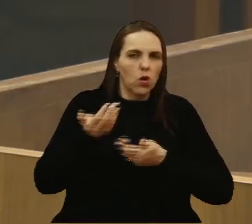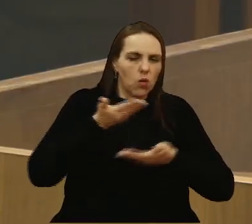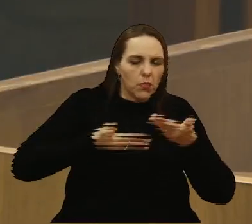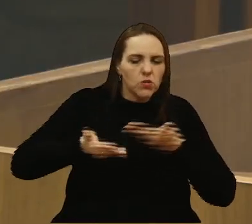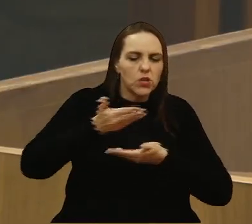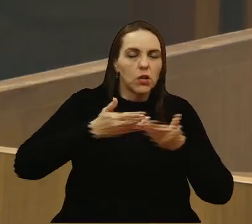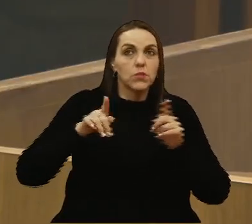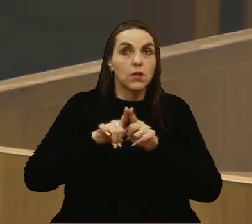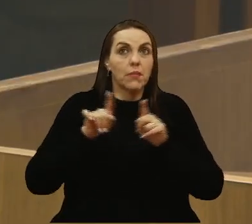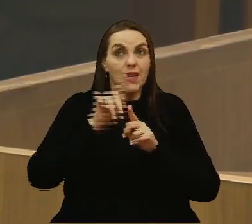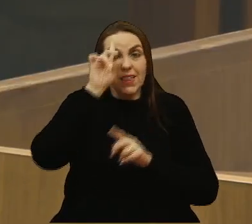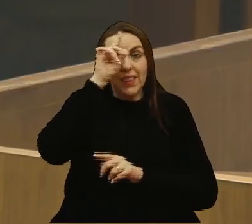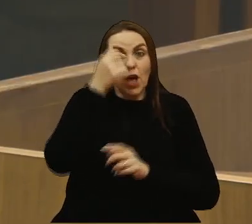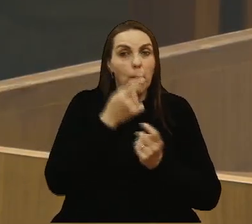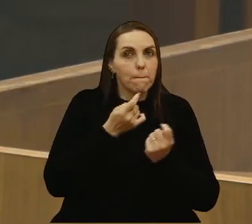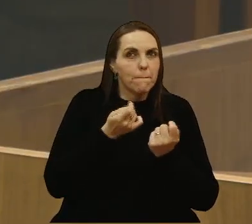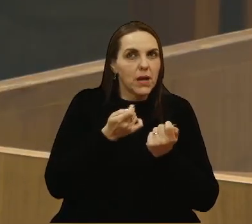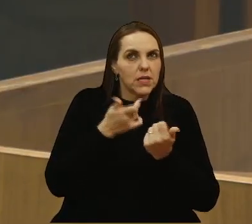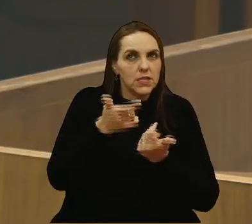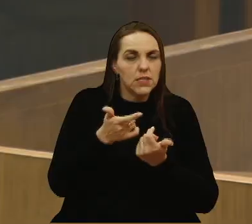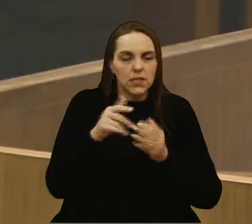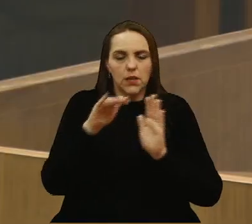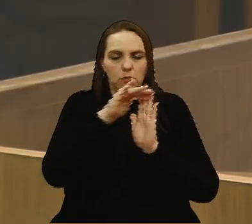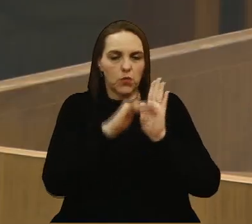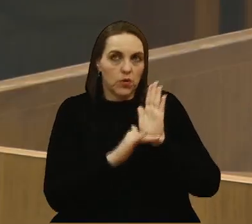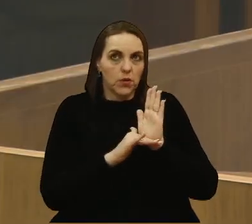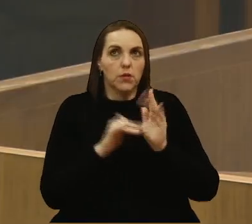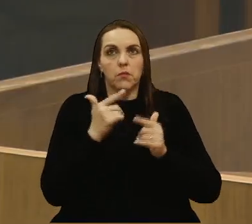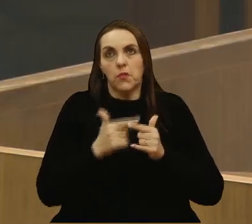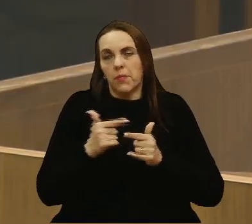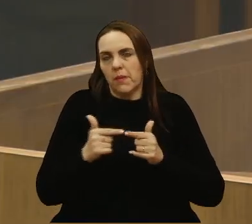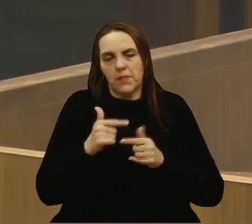de ideias parecidas em relação a programas da nossa cidade.